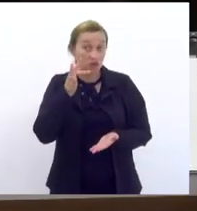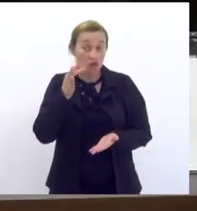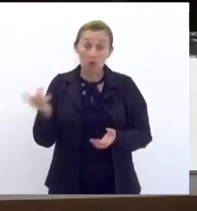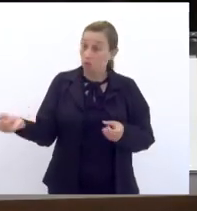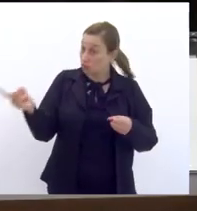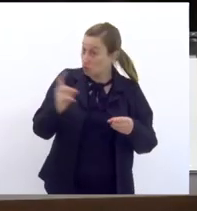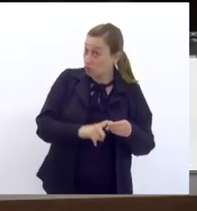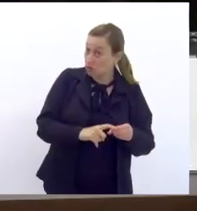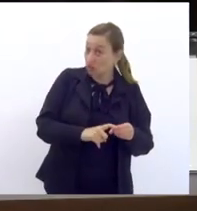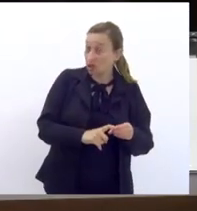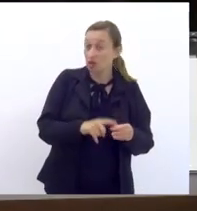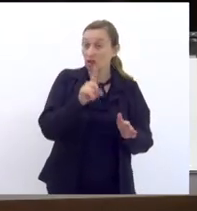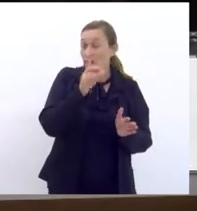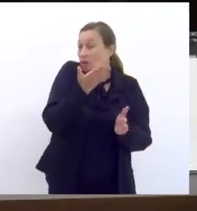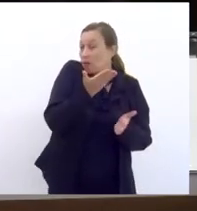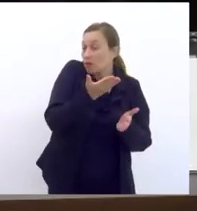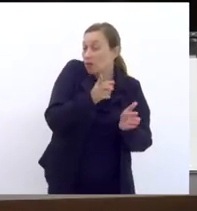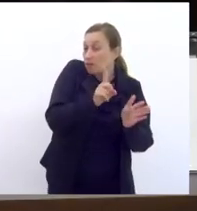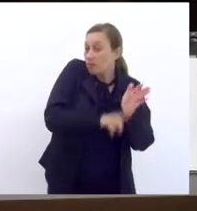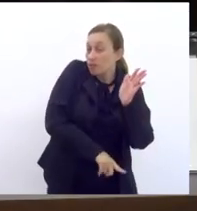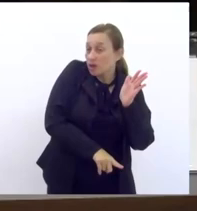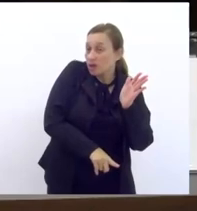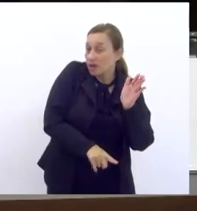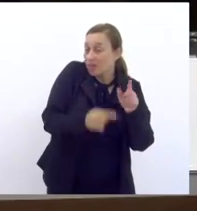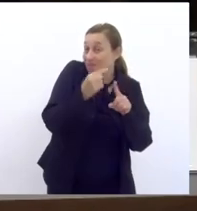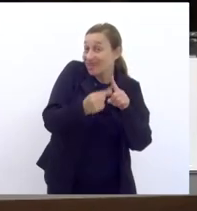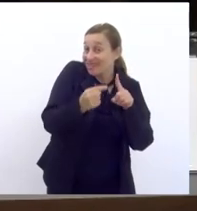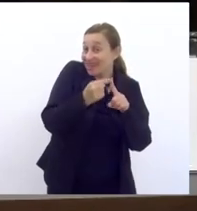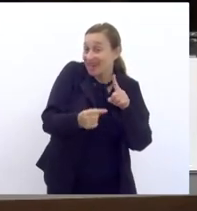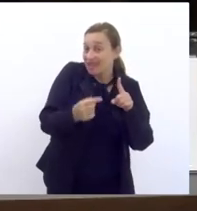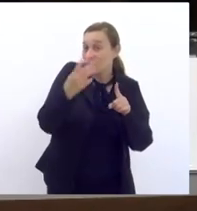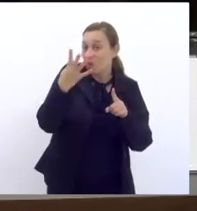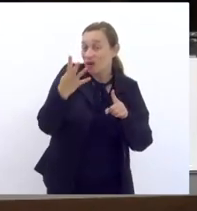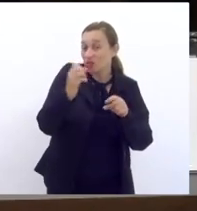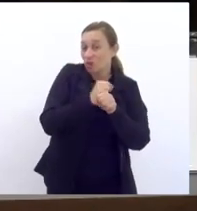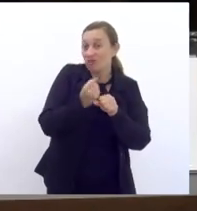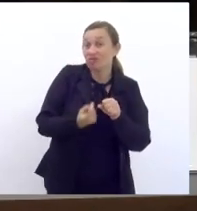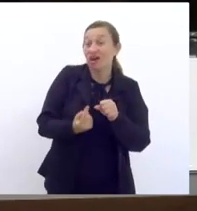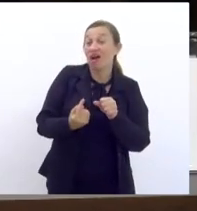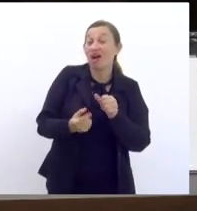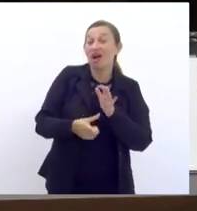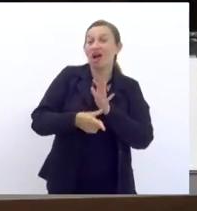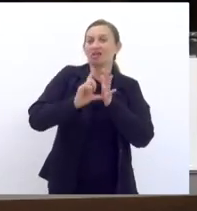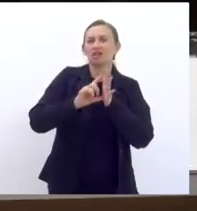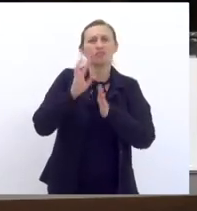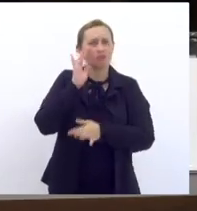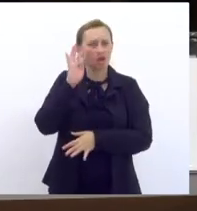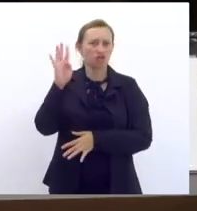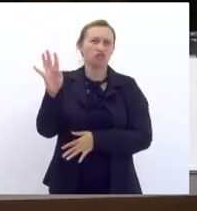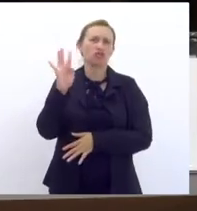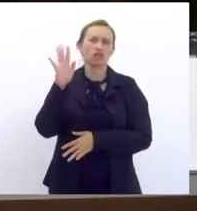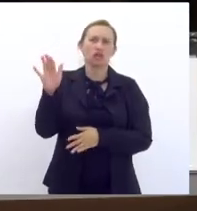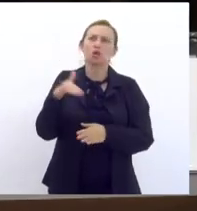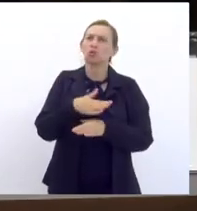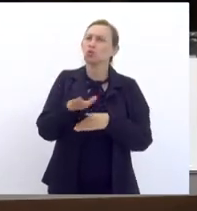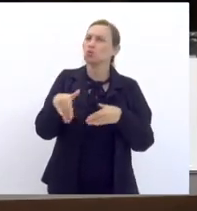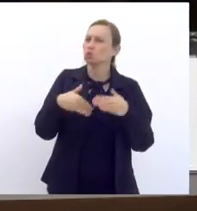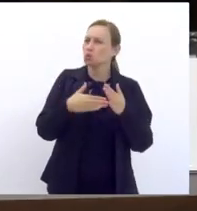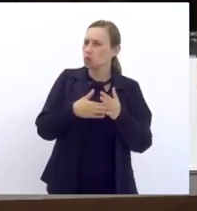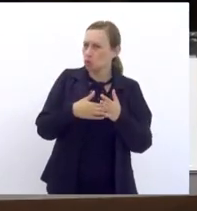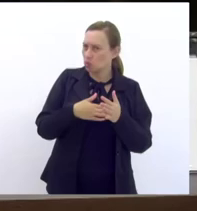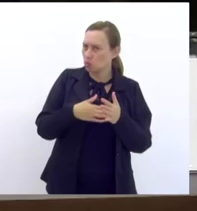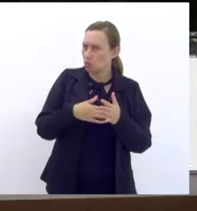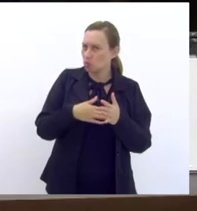o orçamento tinha caído para metade de quatro anos antes então vocês imaginam Qual é toda demanda